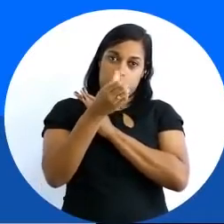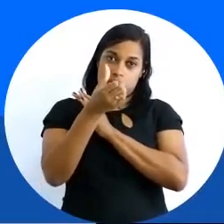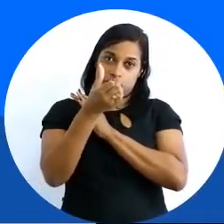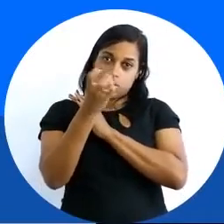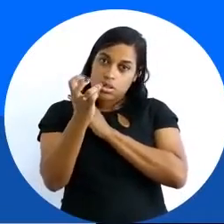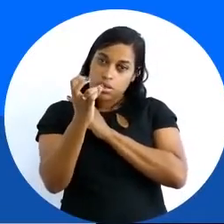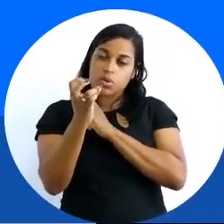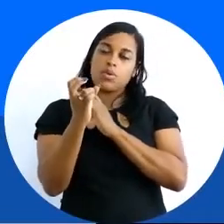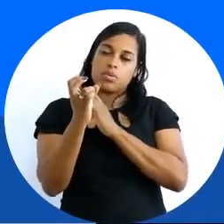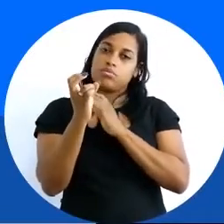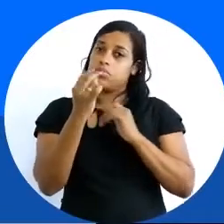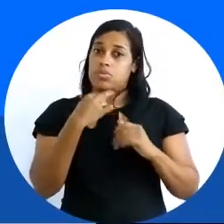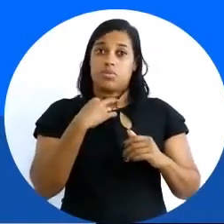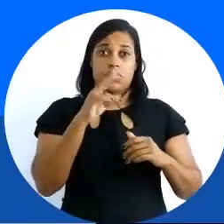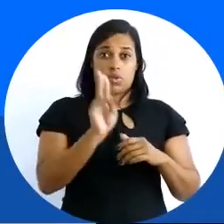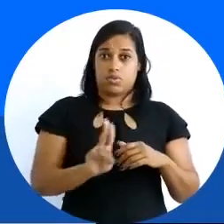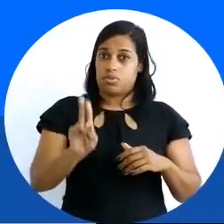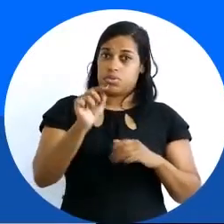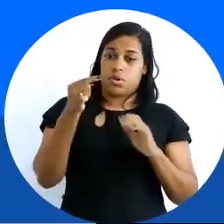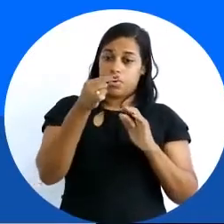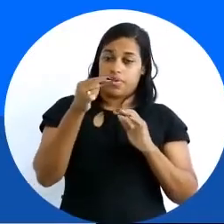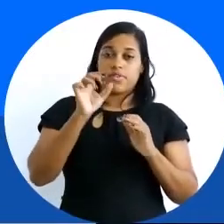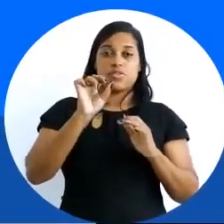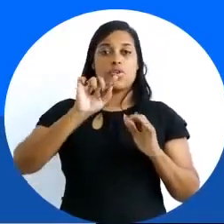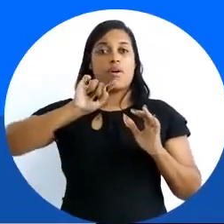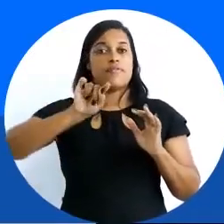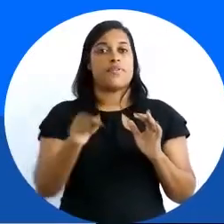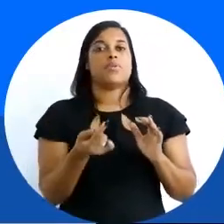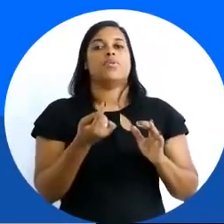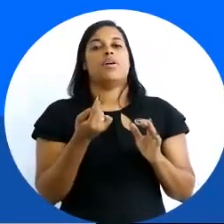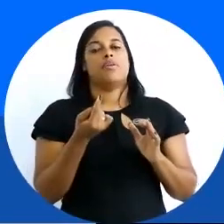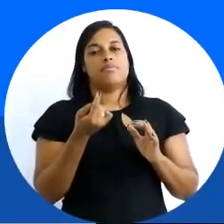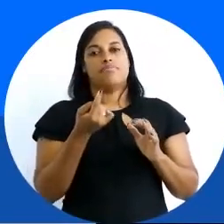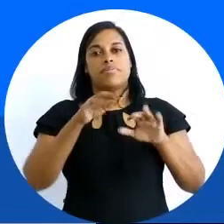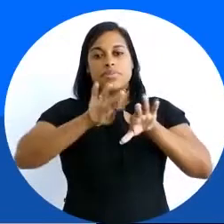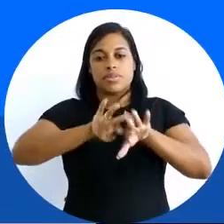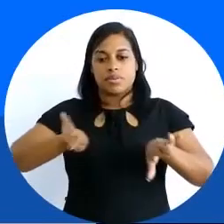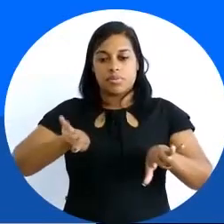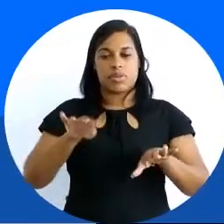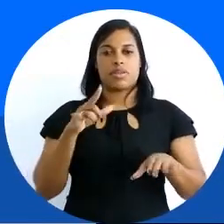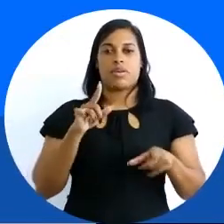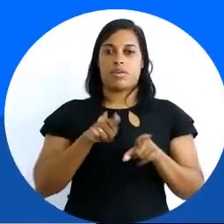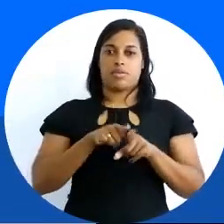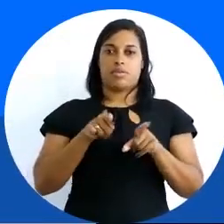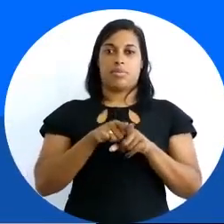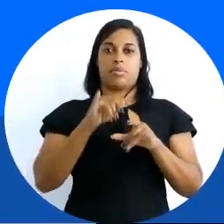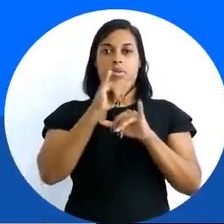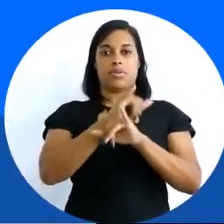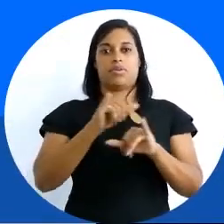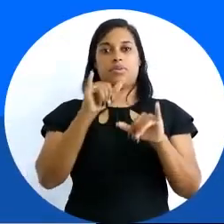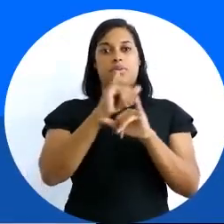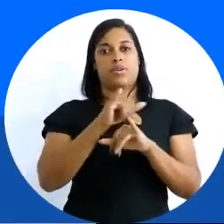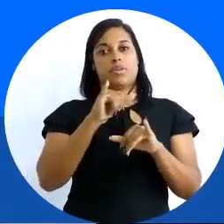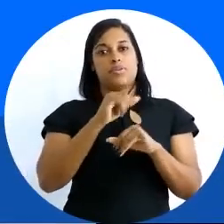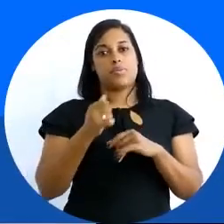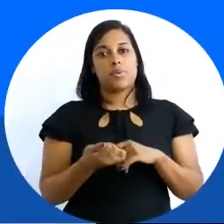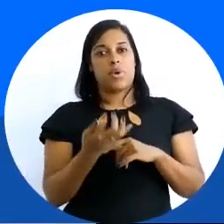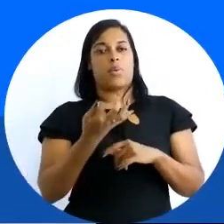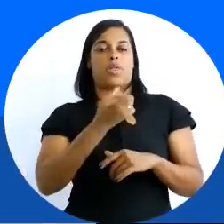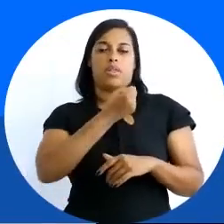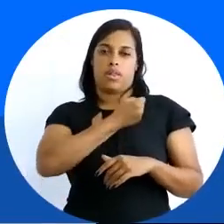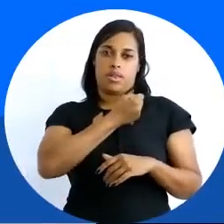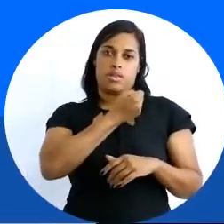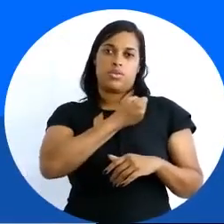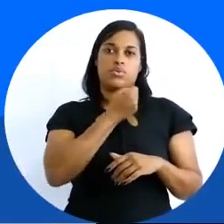não vou poder usar o hífen, eu vou ter que usar a vírgula para separar. Também tem um indicativo para o número do volume ou da